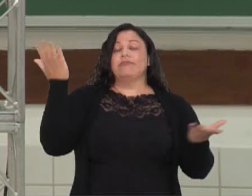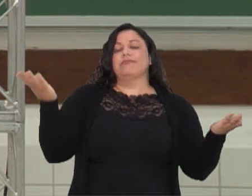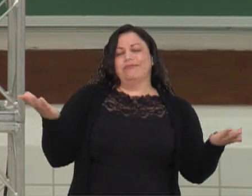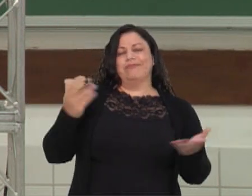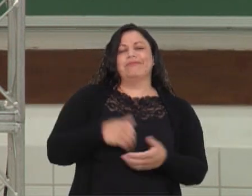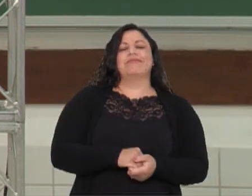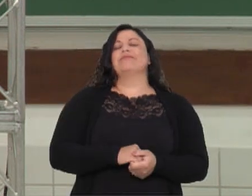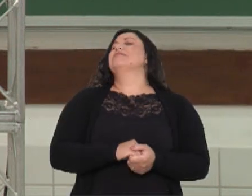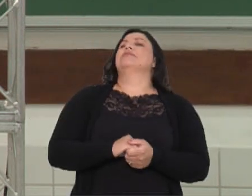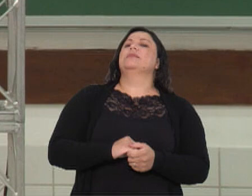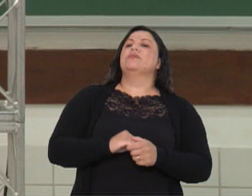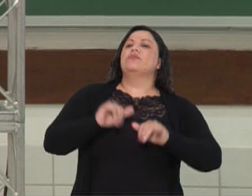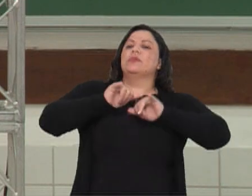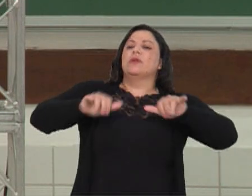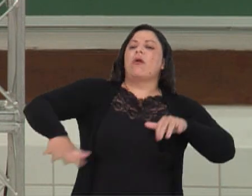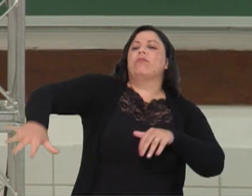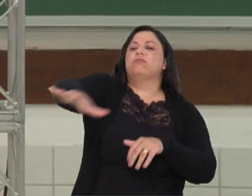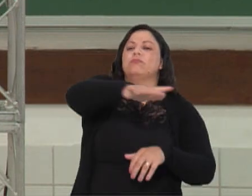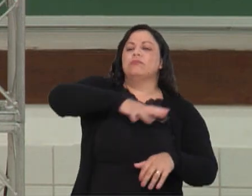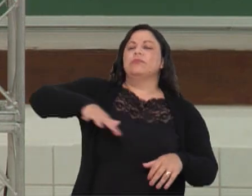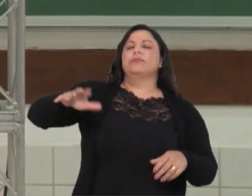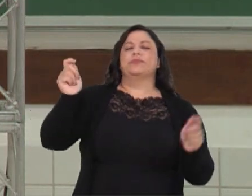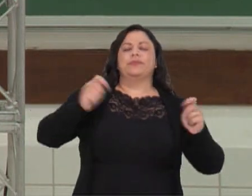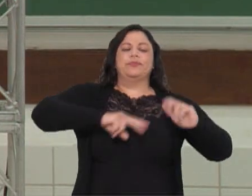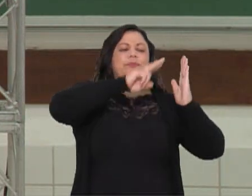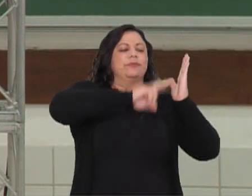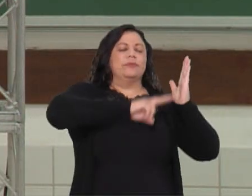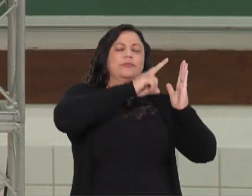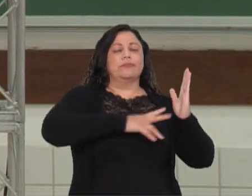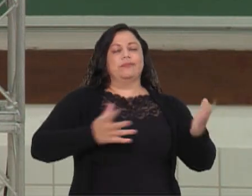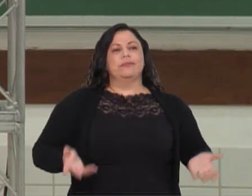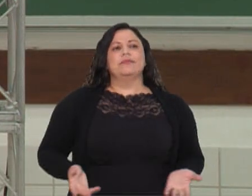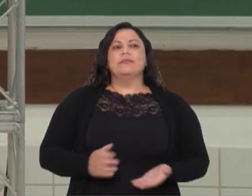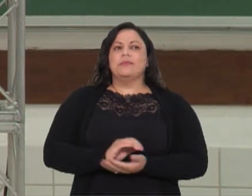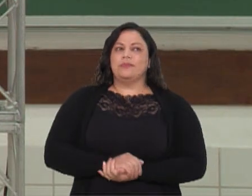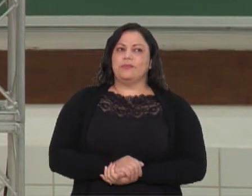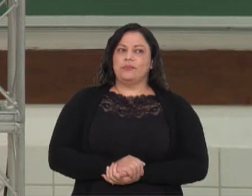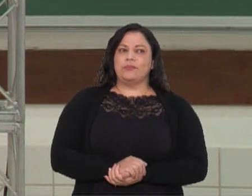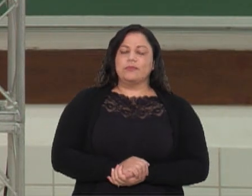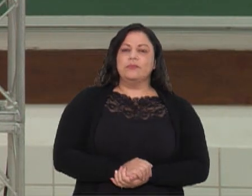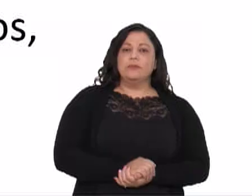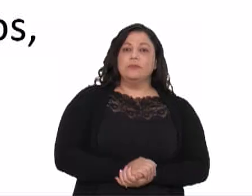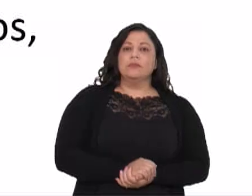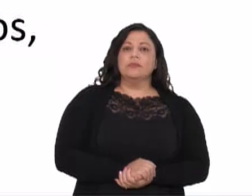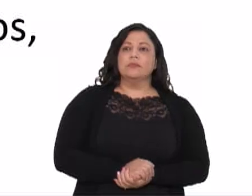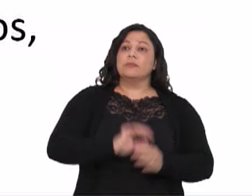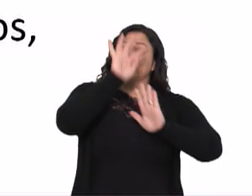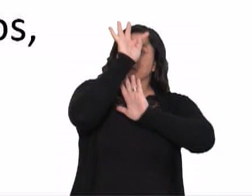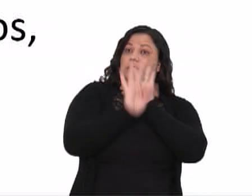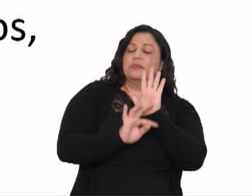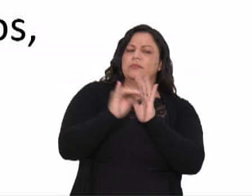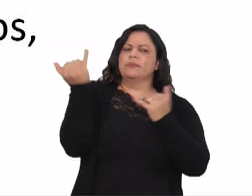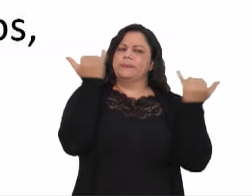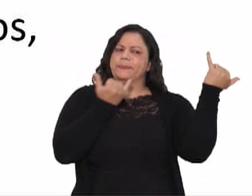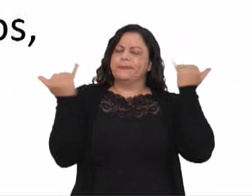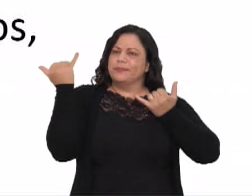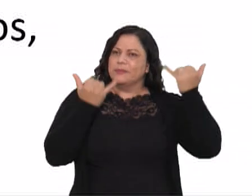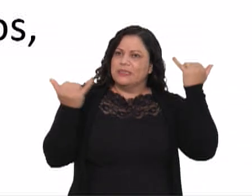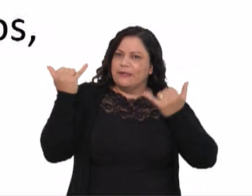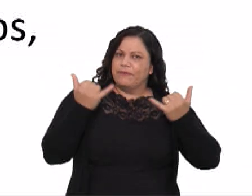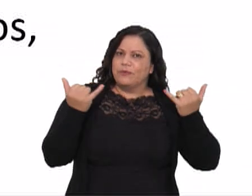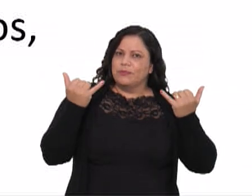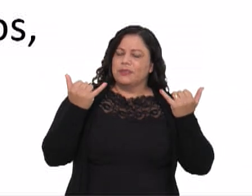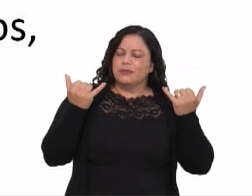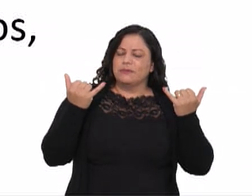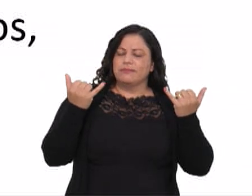um determinado público leitor. Tudo bem? Então, esse é um texto informativo. É um